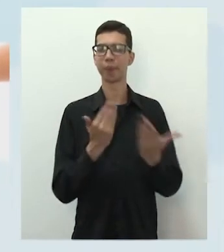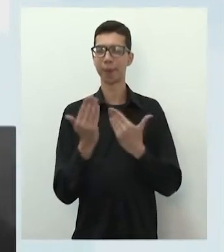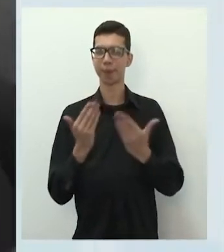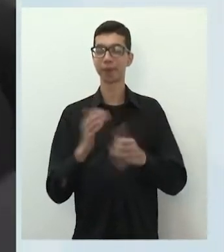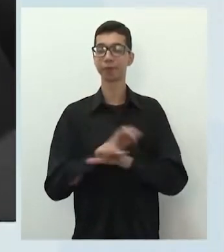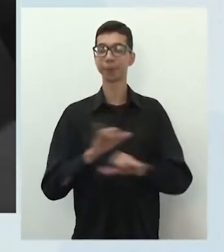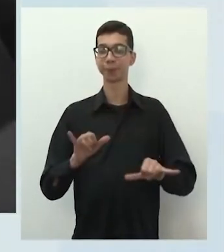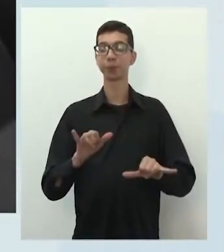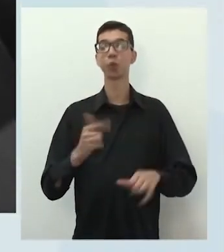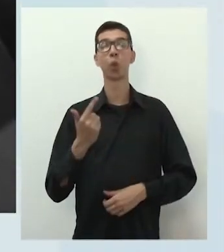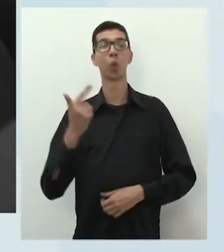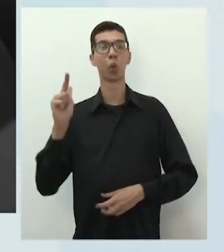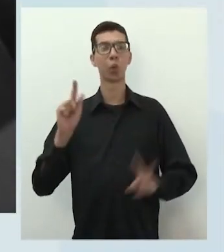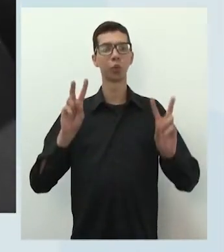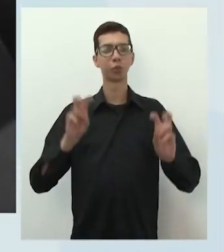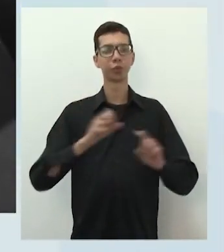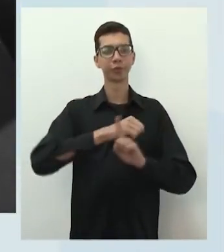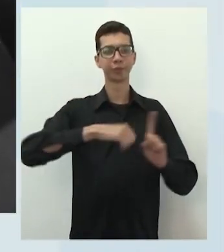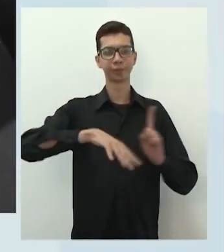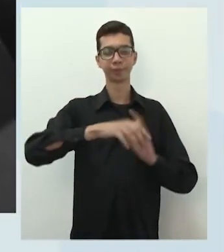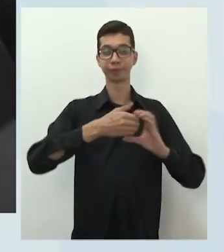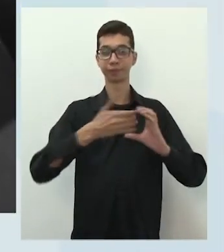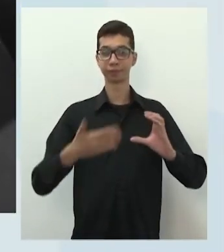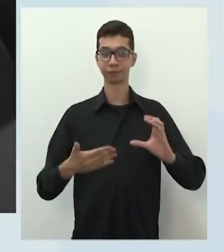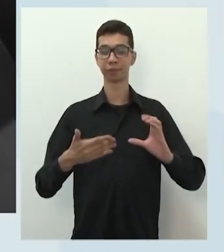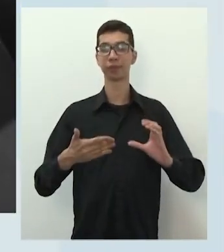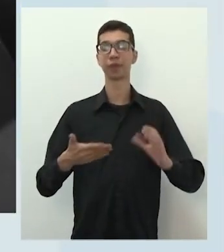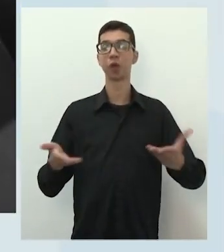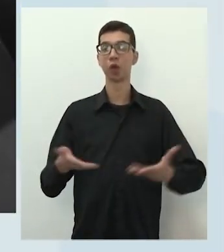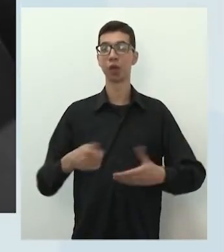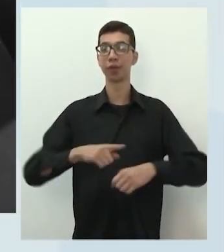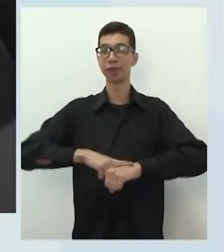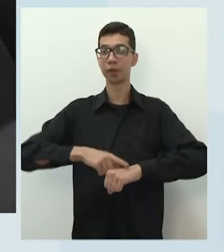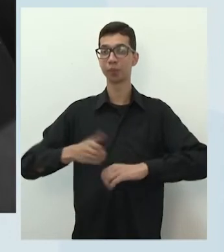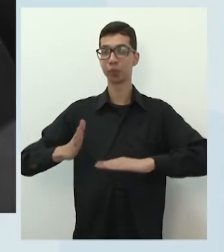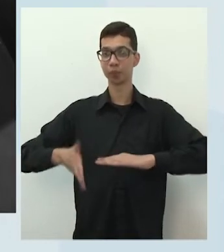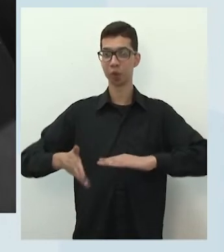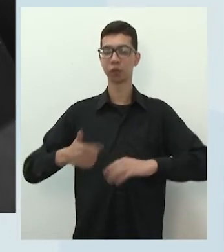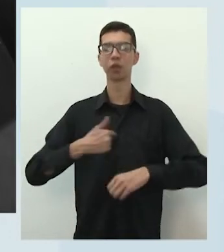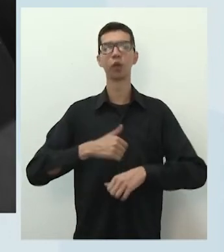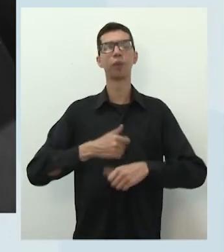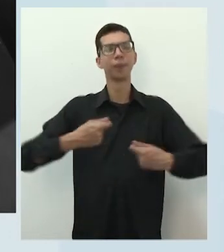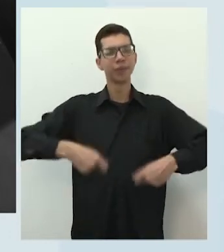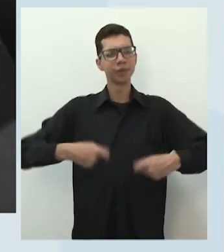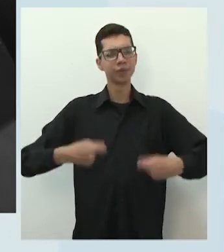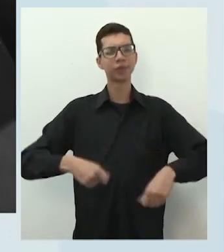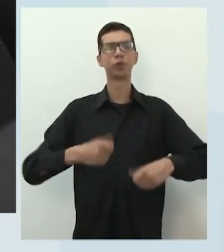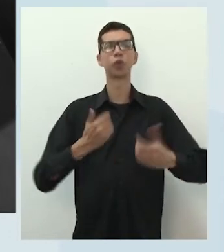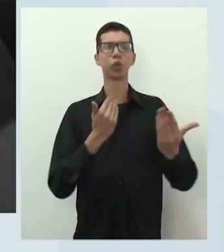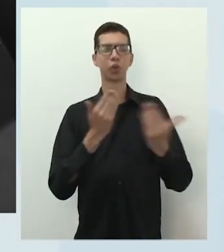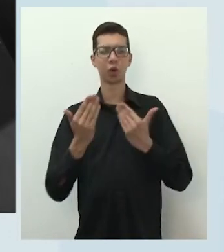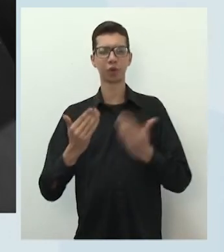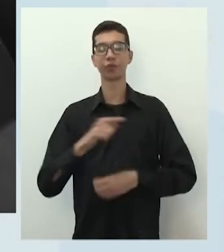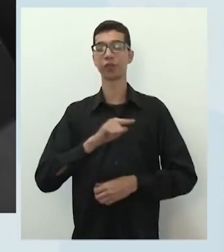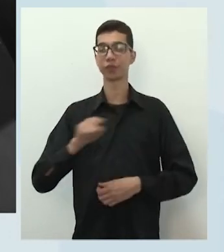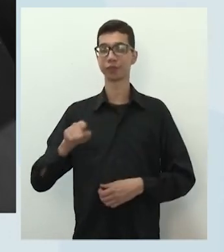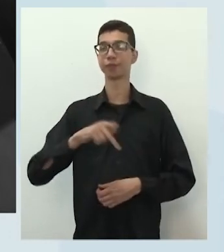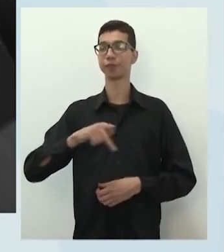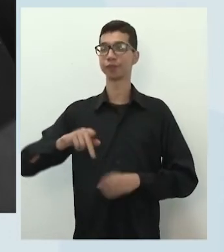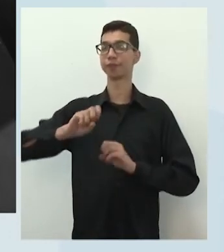um PowerPoint, eu não estaria dando essa aula para vocês nesse momento. Ou não daria essa aula com a graça que ela tem nesse momento. Então é apenas